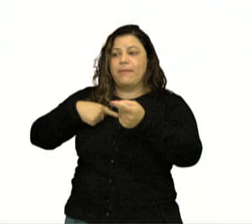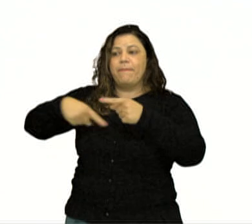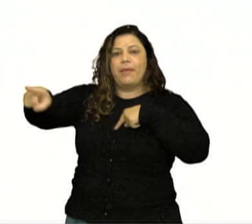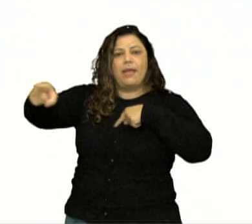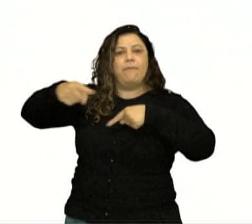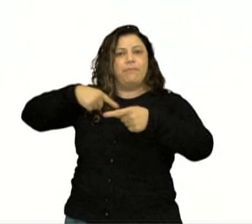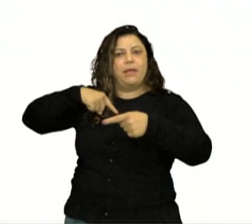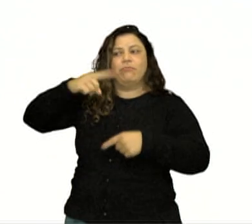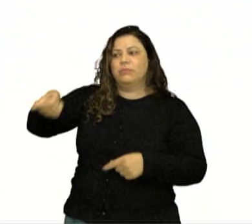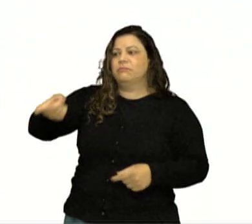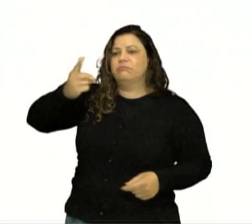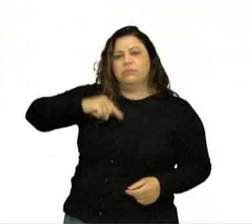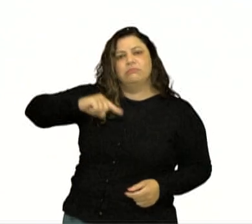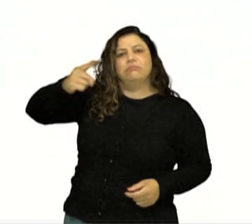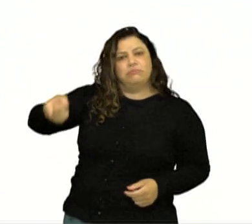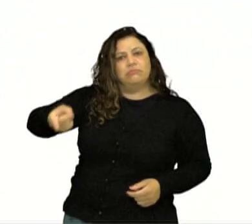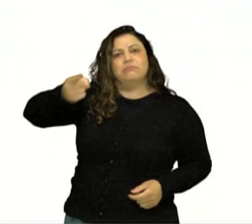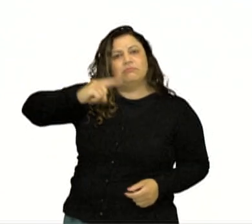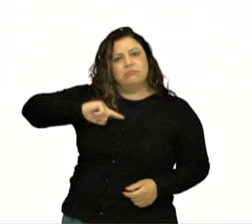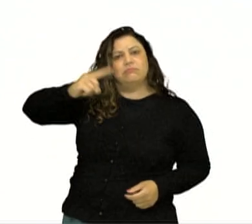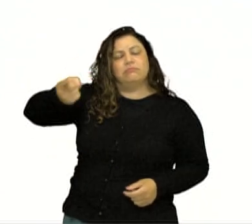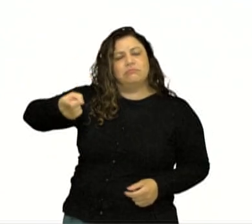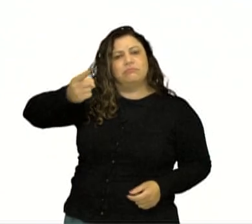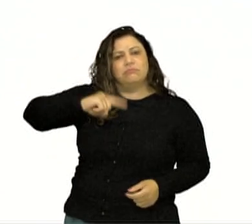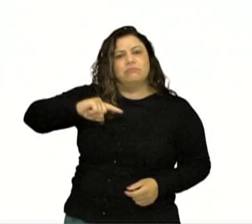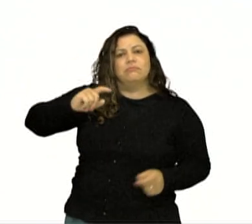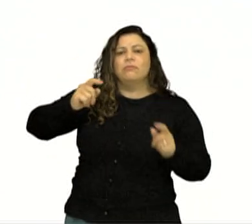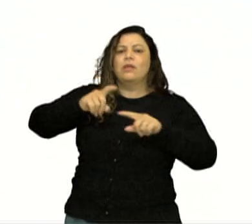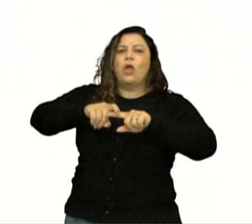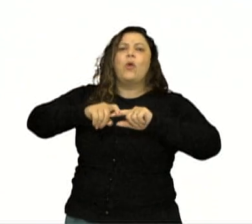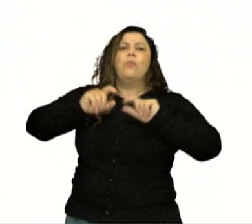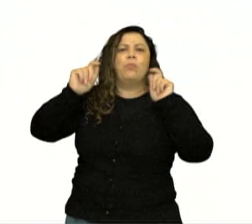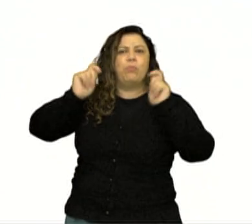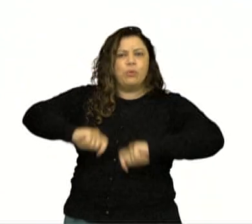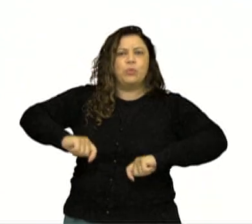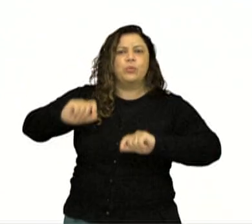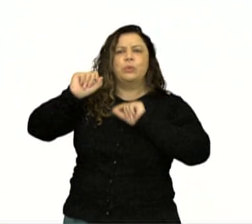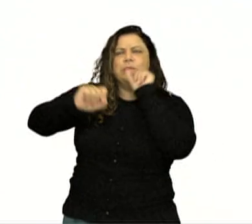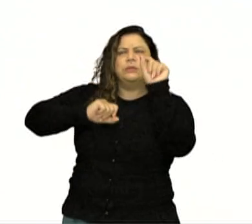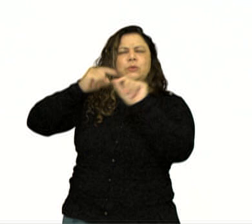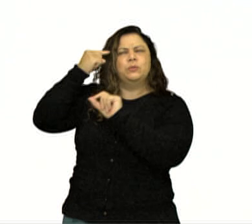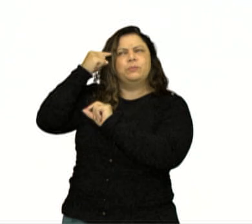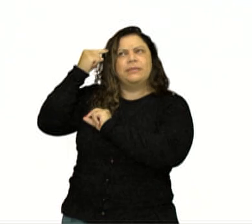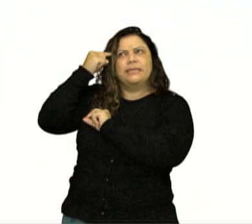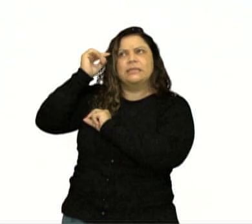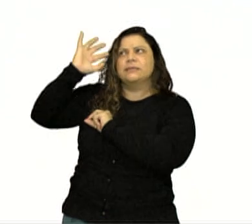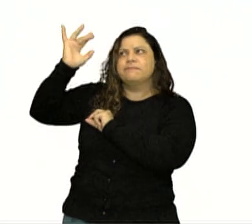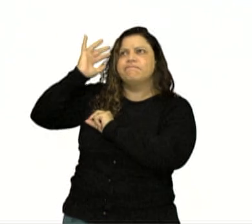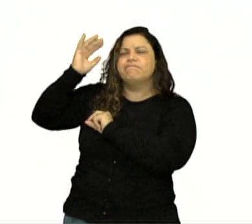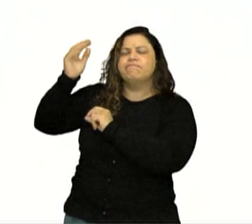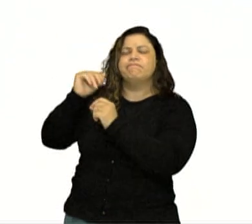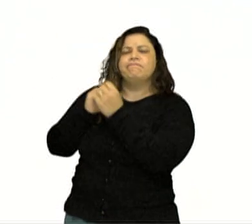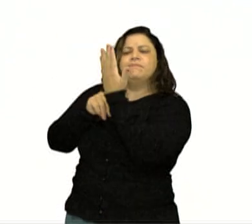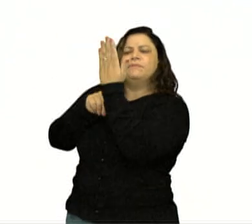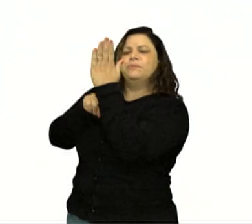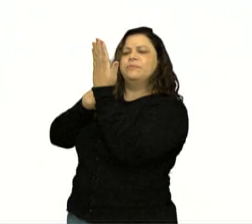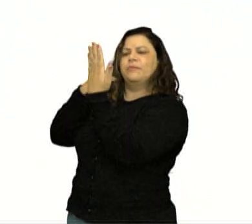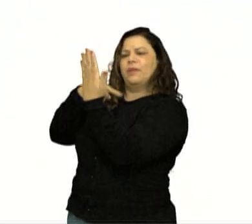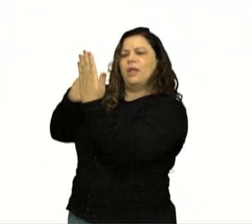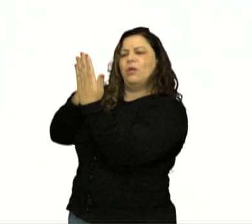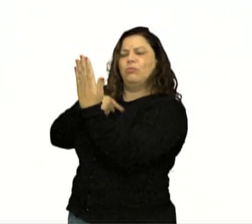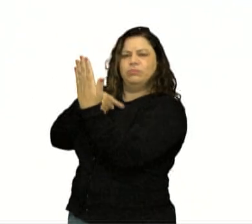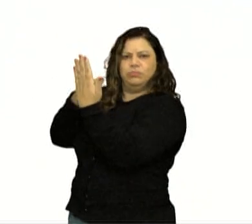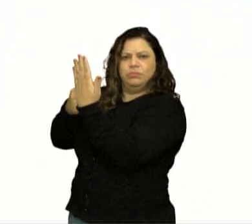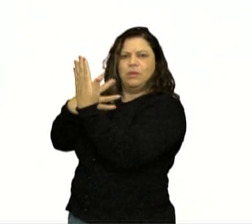paciente. Por isso, reflexivo. Olha a ideia do espelho. Vamos pensar o espelho agora da literalidade? Quando eu me olho,